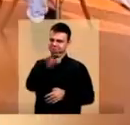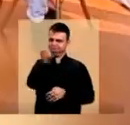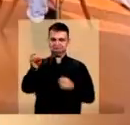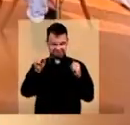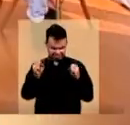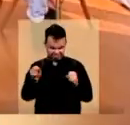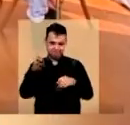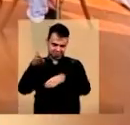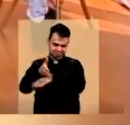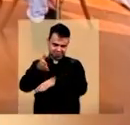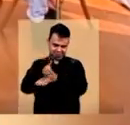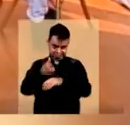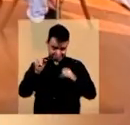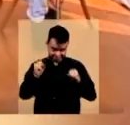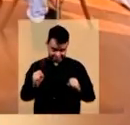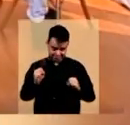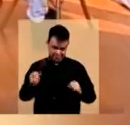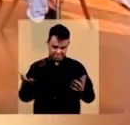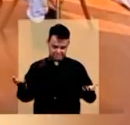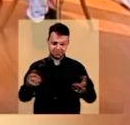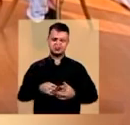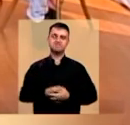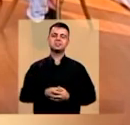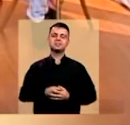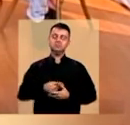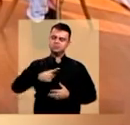podem participar. E a gente